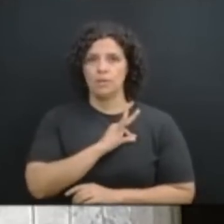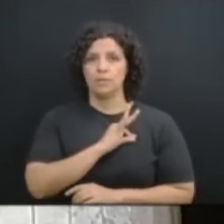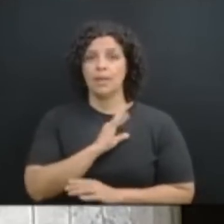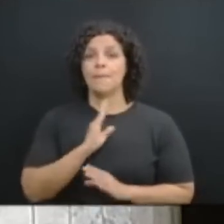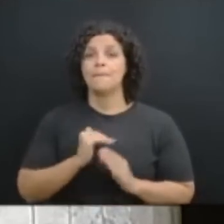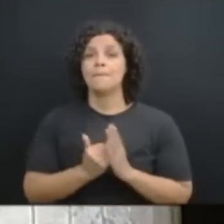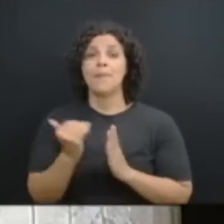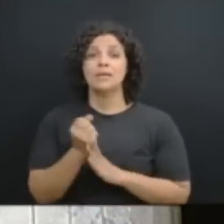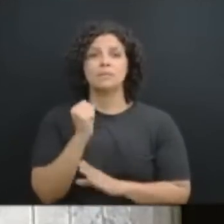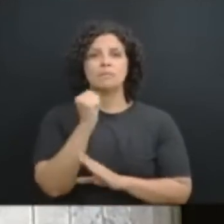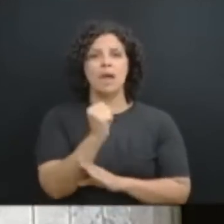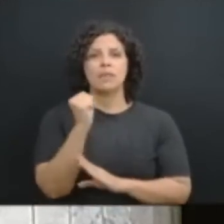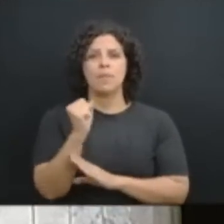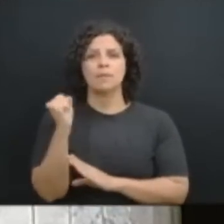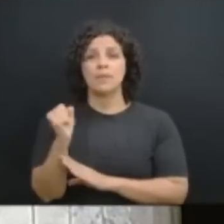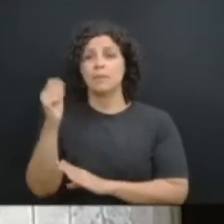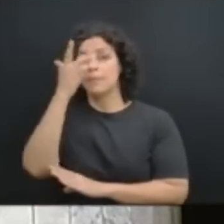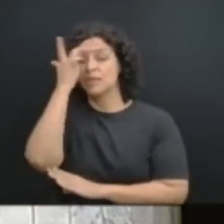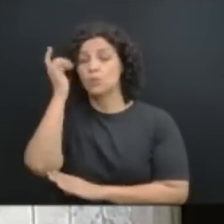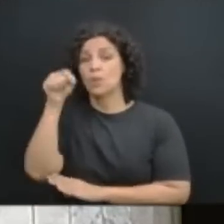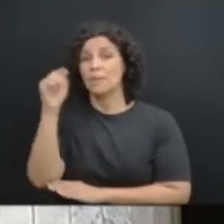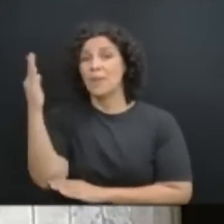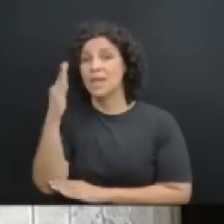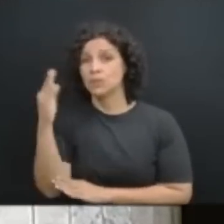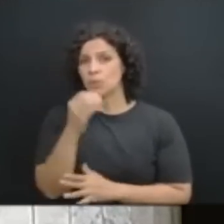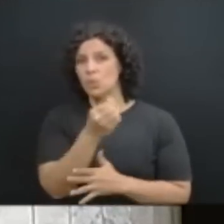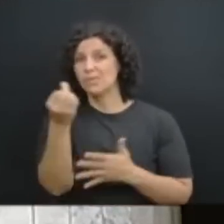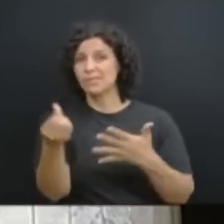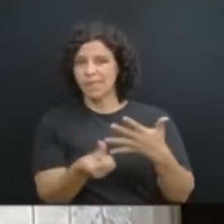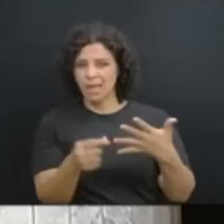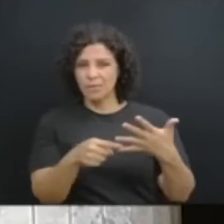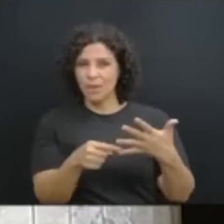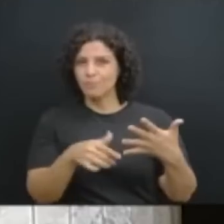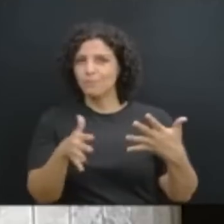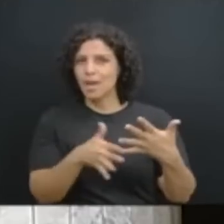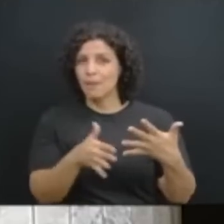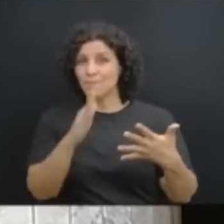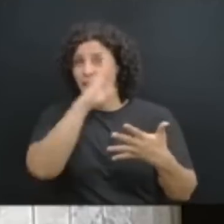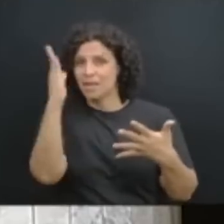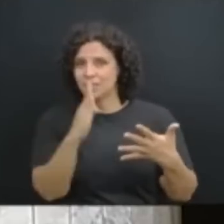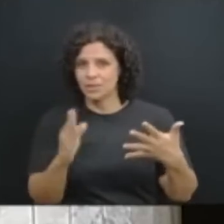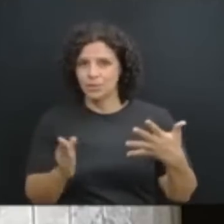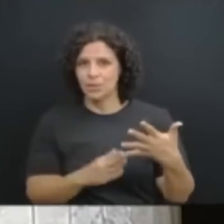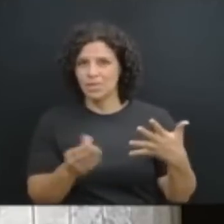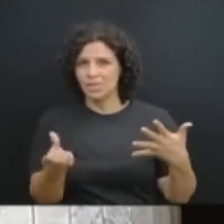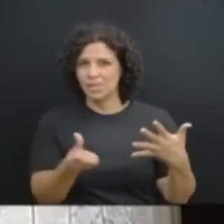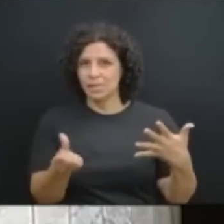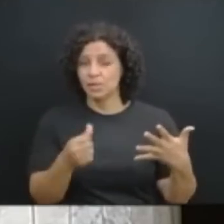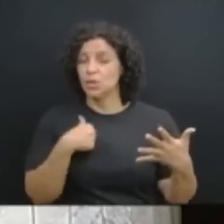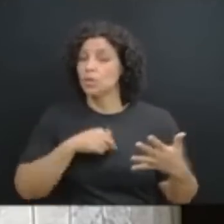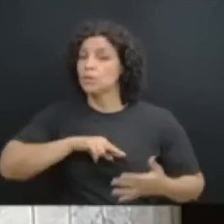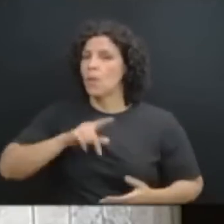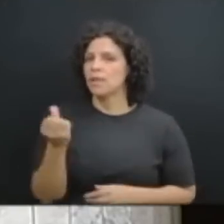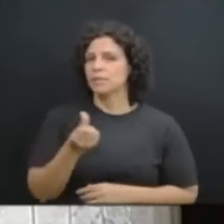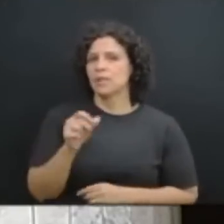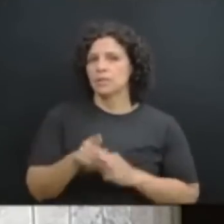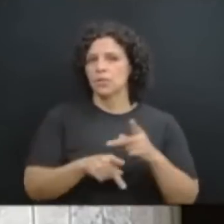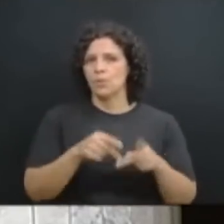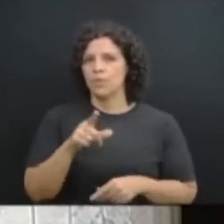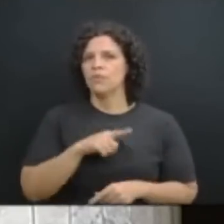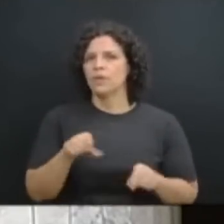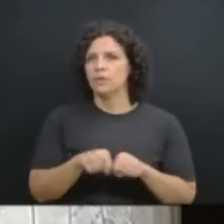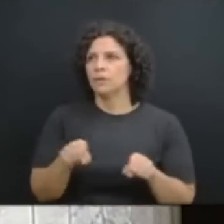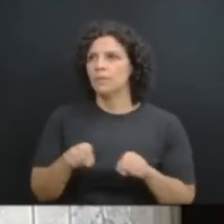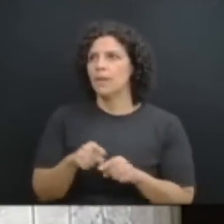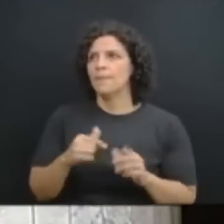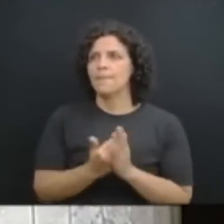mais mata no Brasil. A 6ª polícia, e nós não somos a 6ª população. Há também aí uma